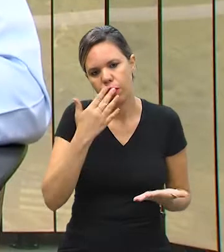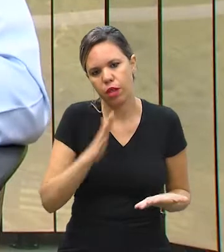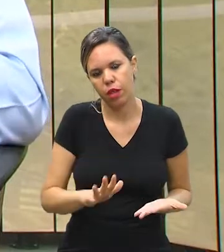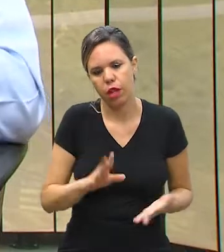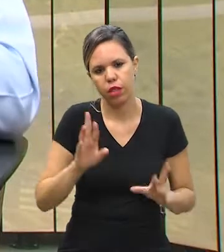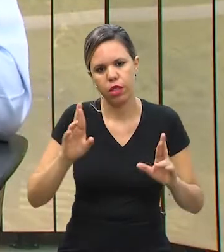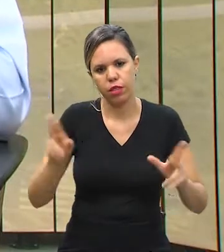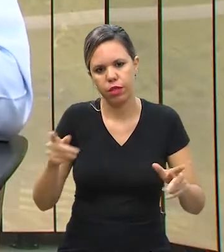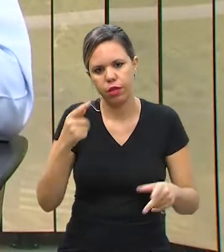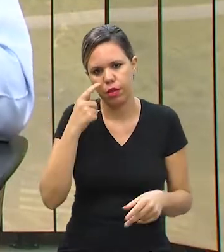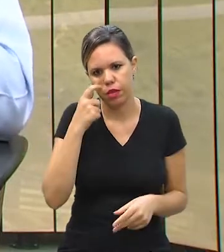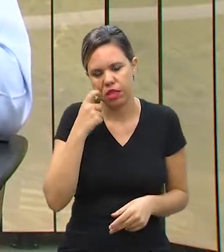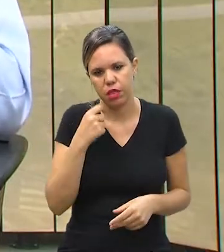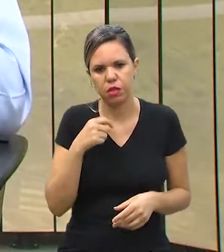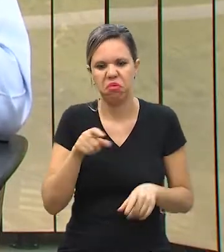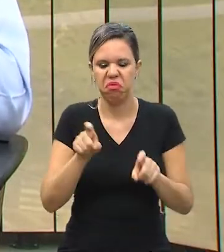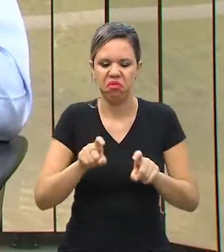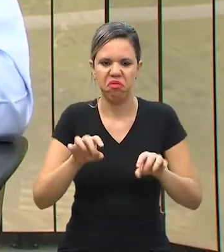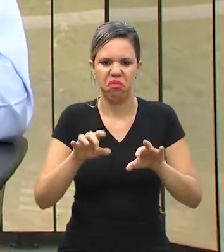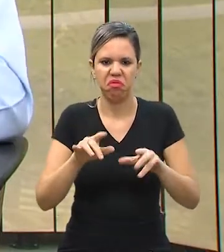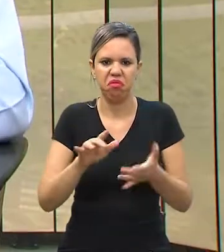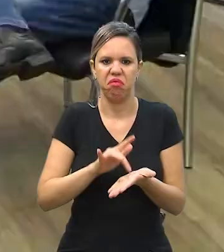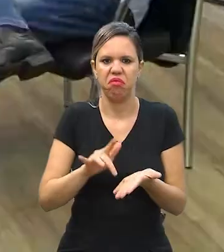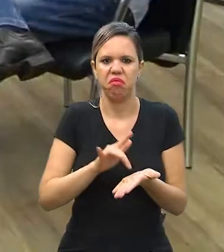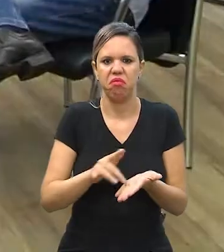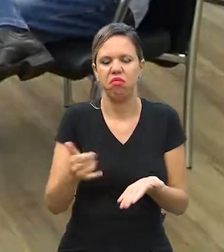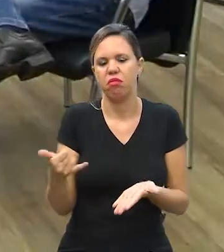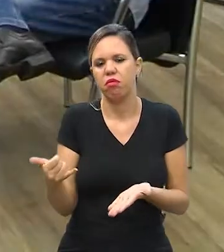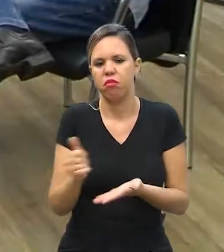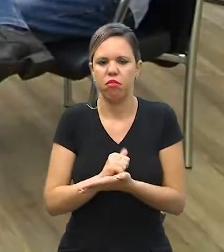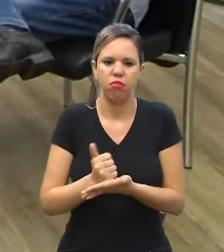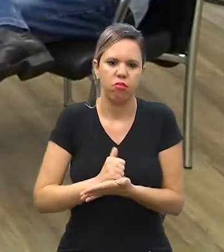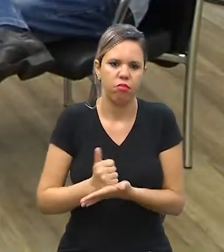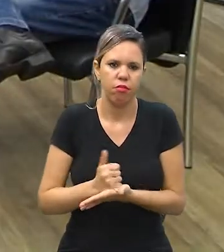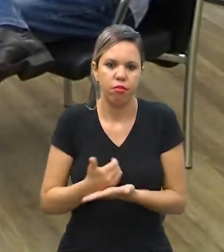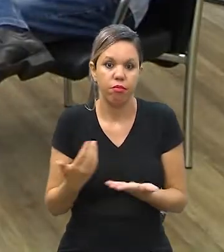são diferentes, né? Mais no computador, no videogame, no